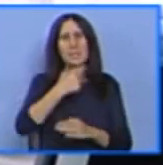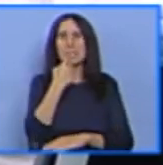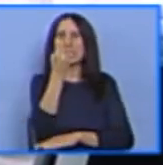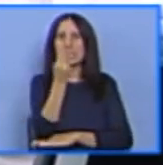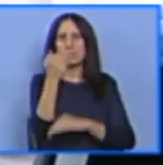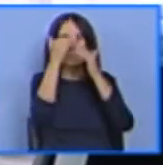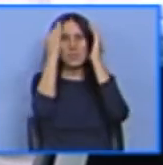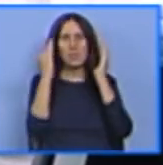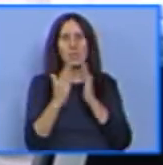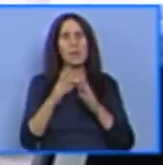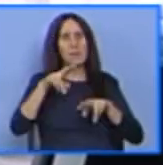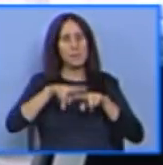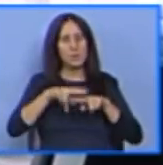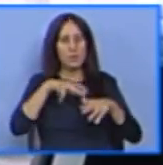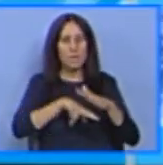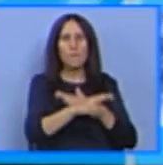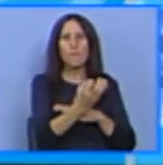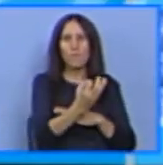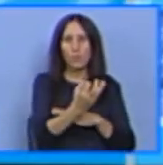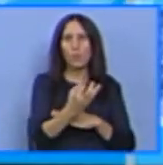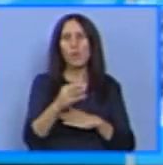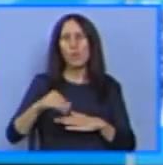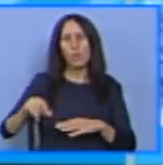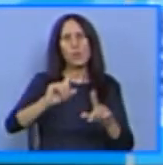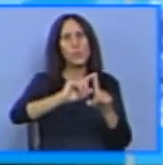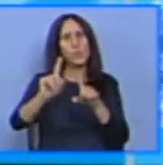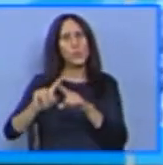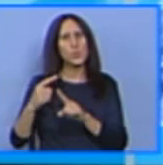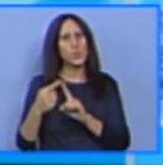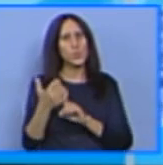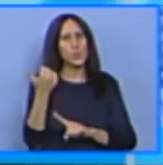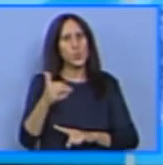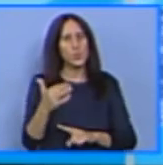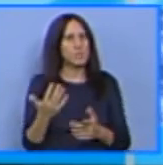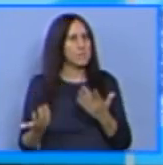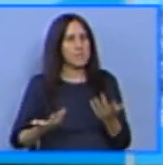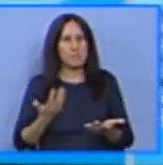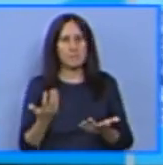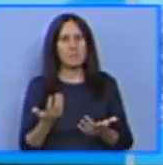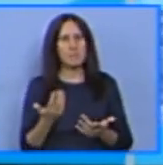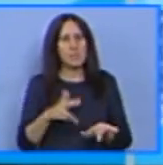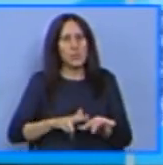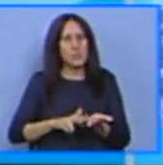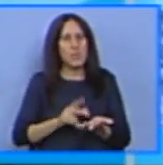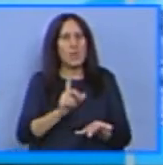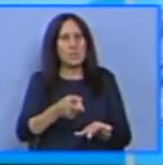esteve em estabelecimentos prisionais, esteve nos mais diversos lugares com um sucesso enorme. O que é que